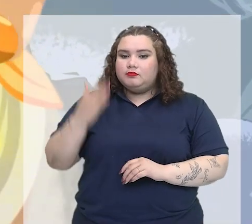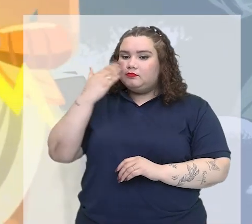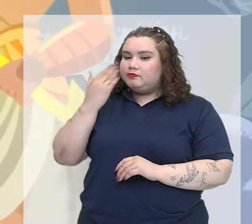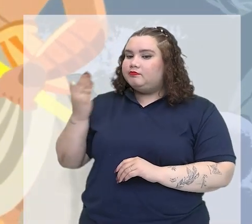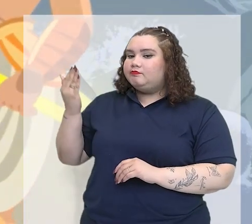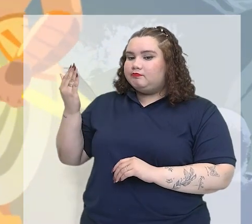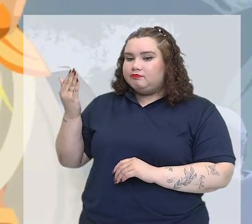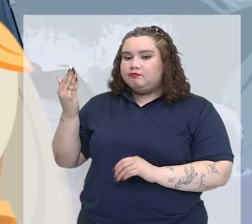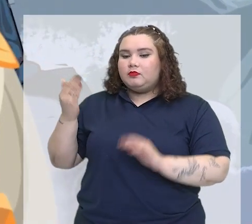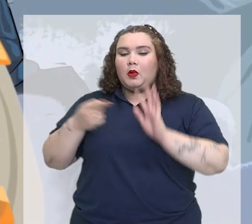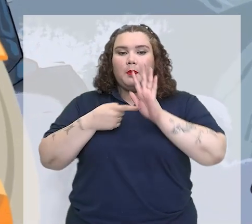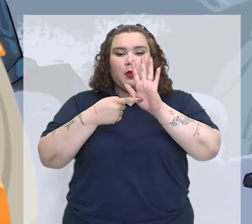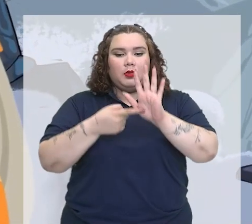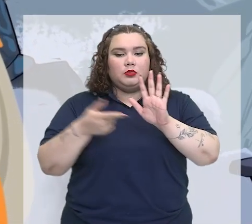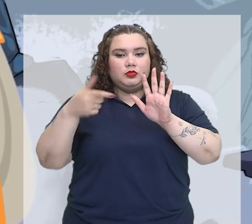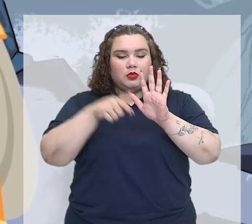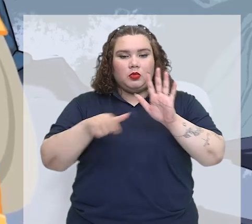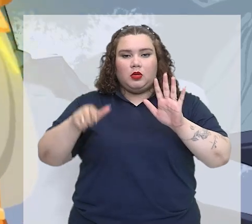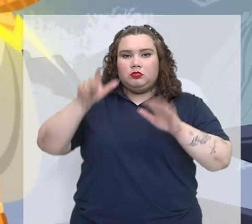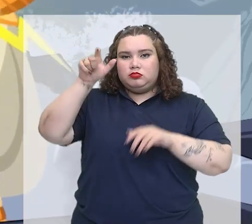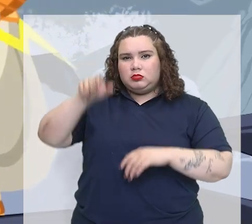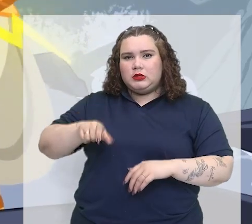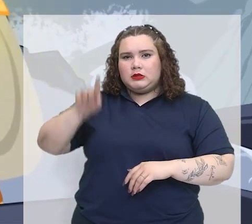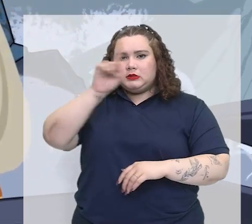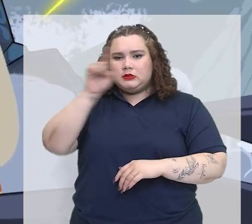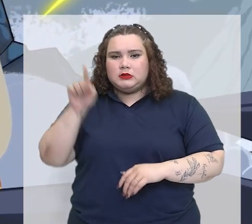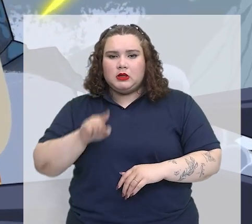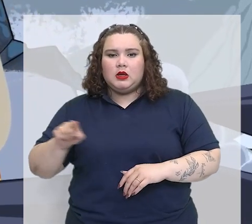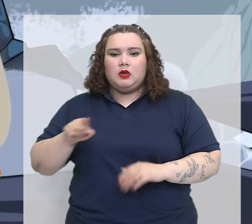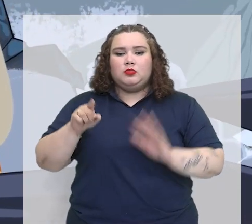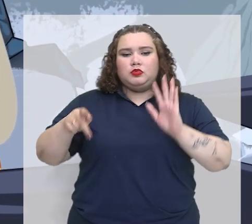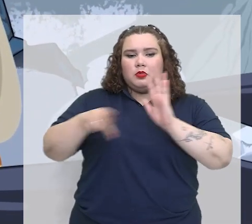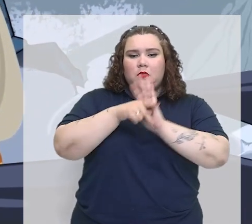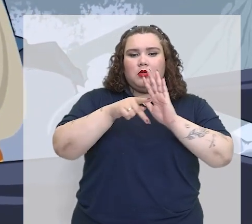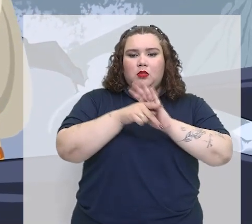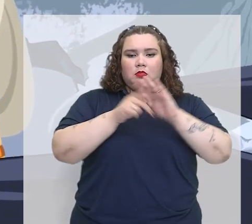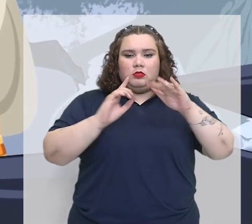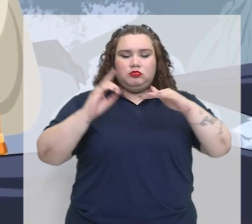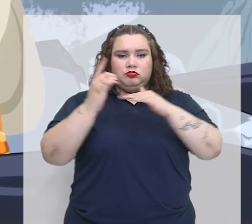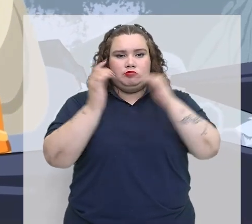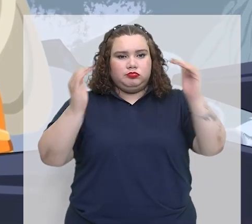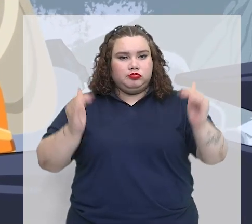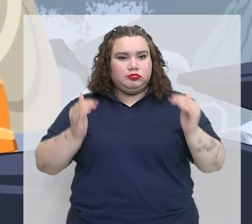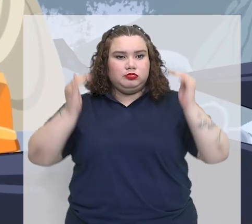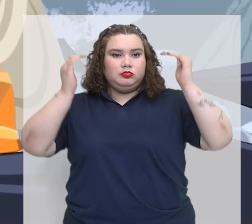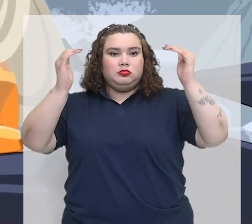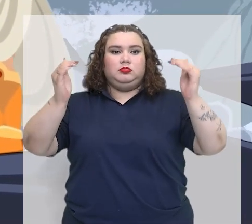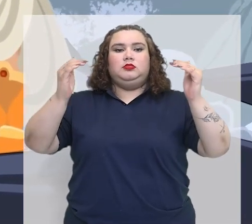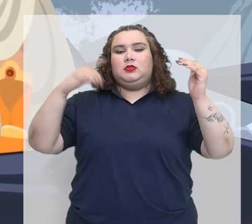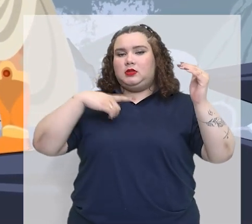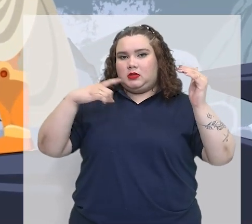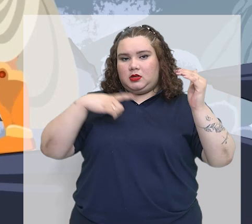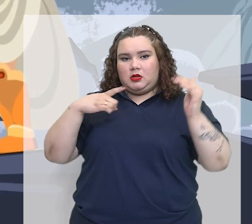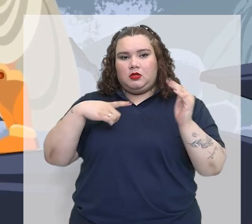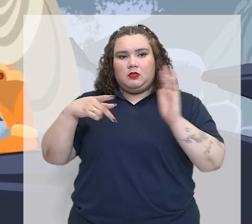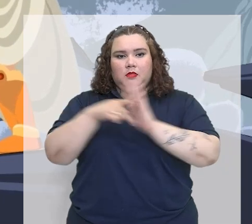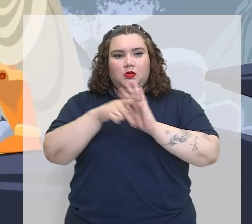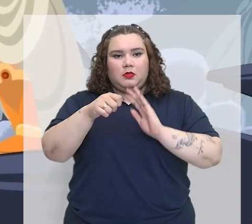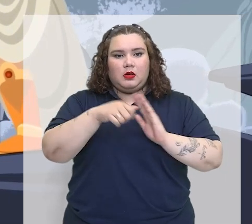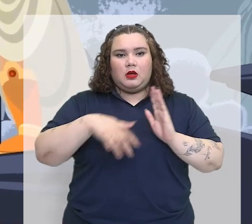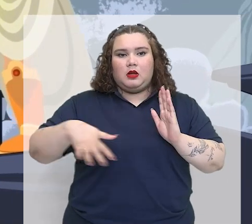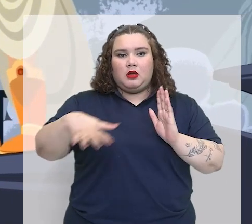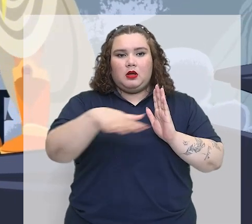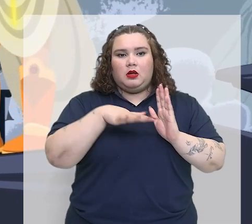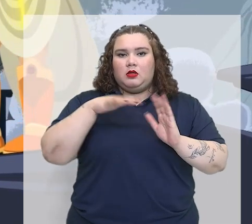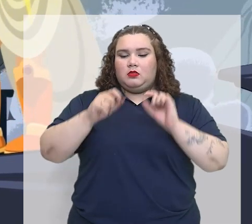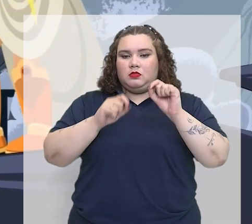né? Temos aí novamente Zeus, o dono do Olimpo, né? Aquele majestoso que domina aí toda essa parte